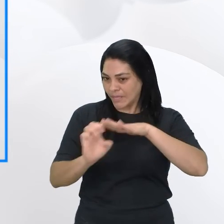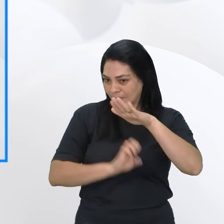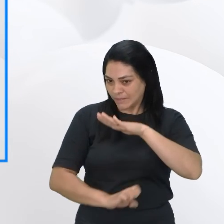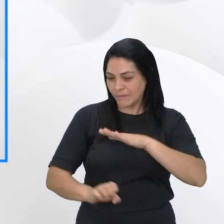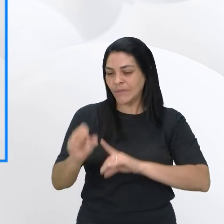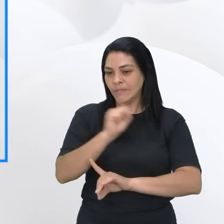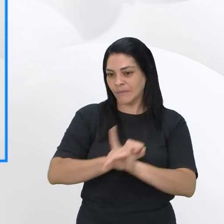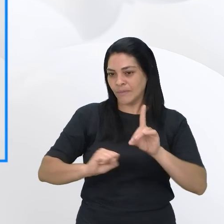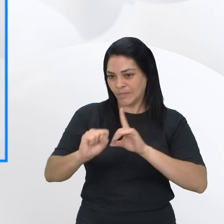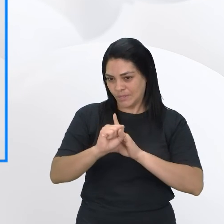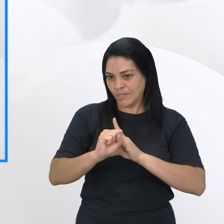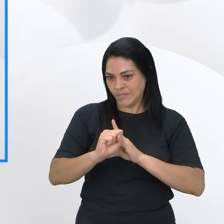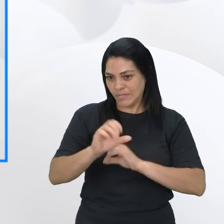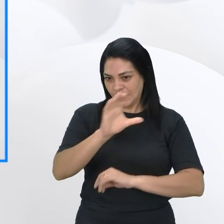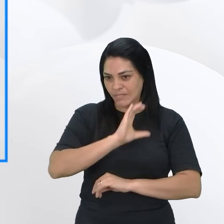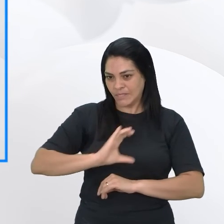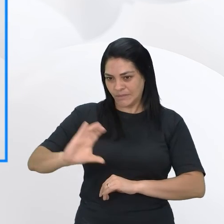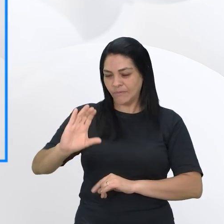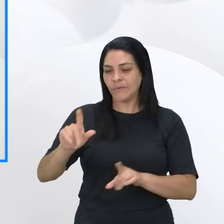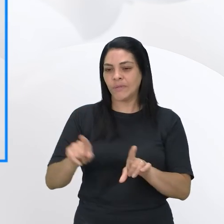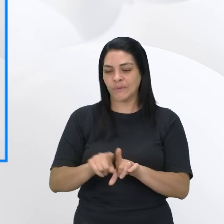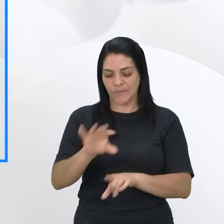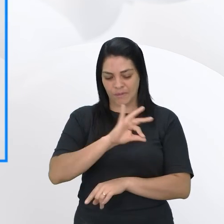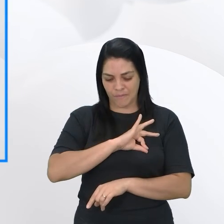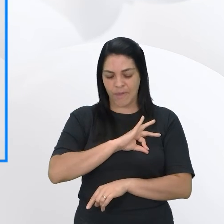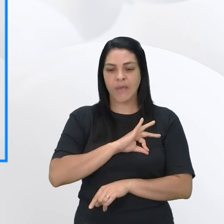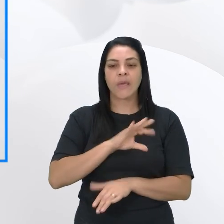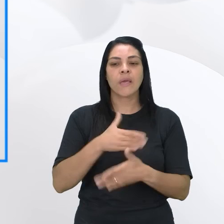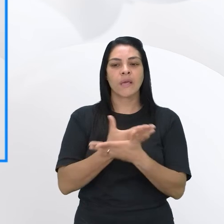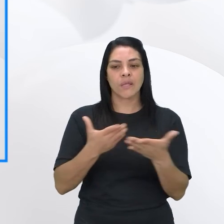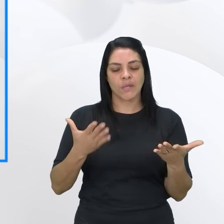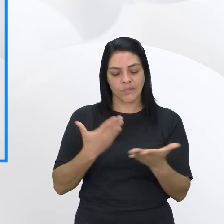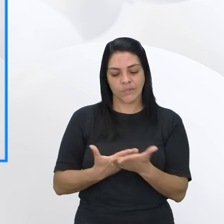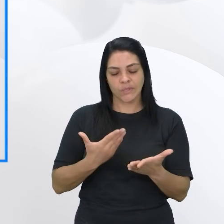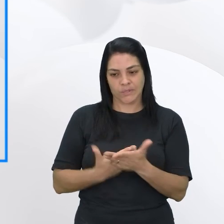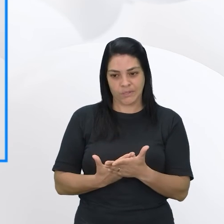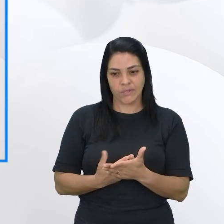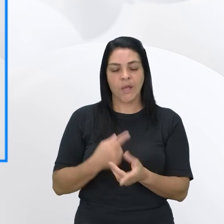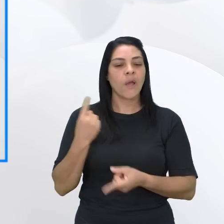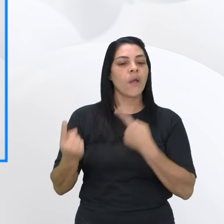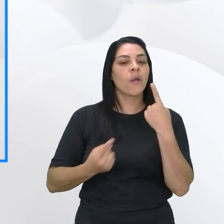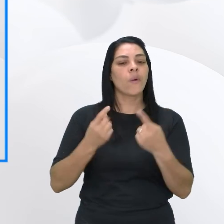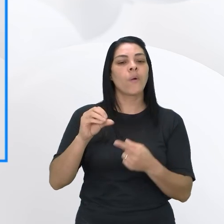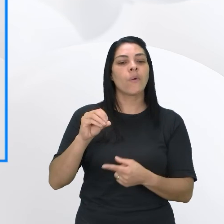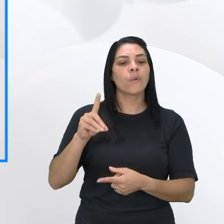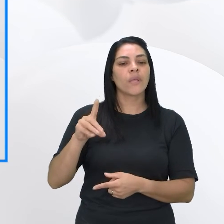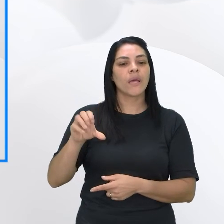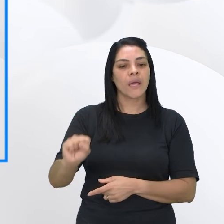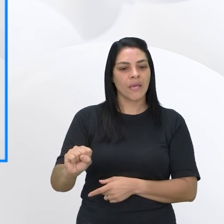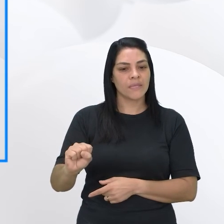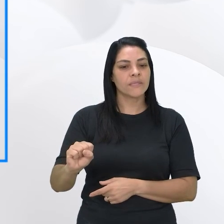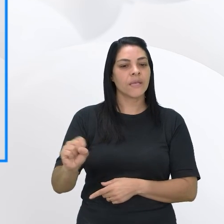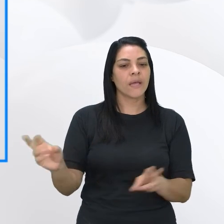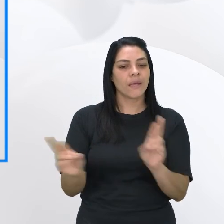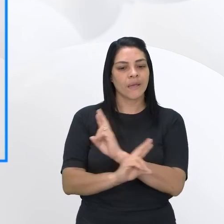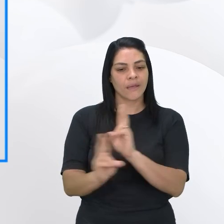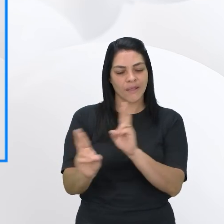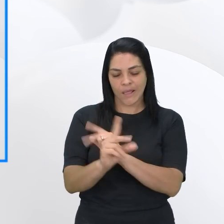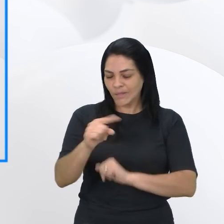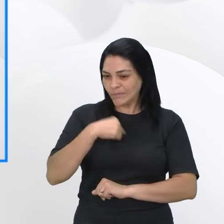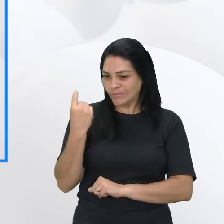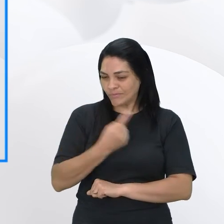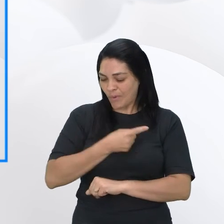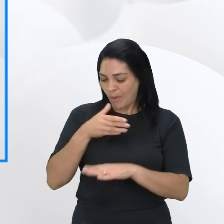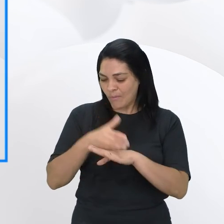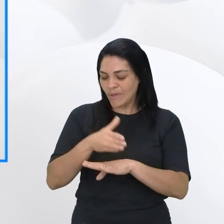civil. Então, a gente fez esse estudo de buscar quais seriam esses ODS, né, que se relacionariam com a nossa